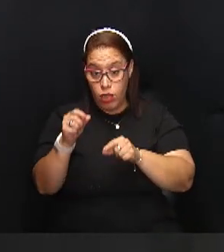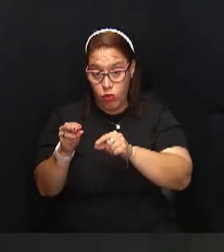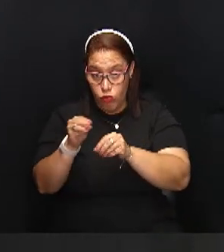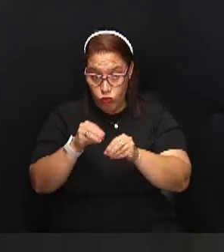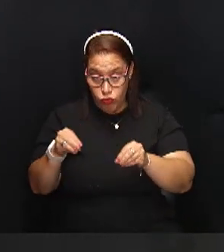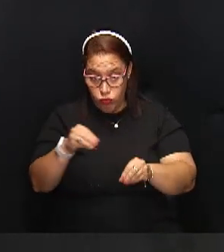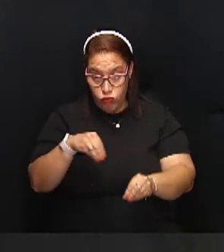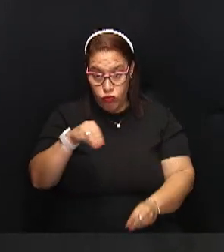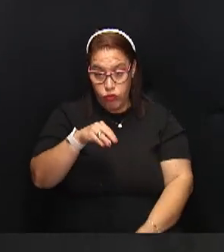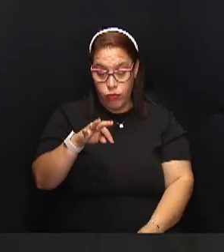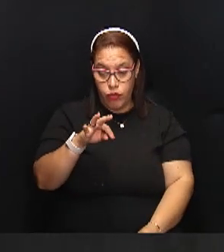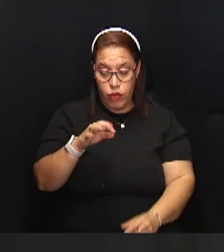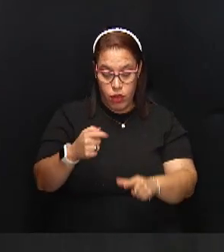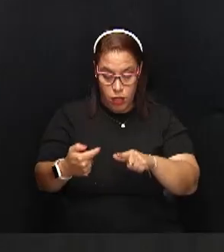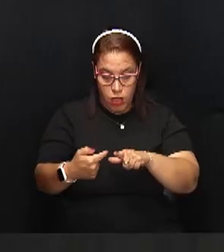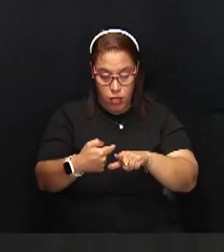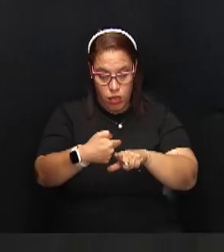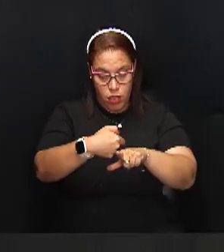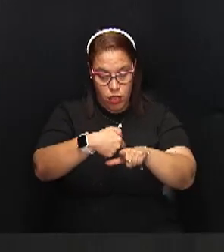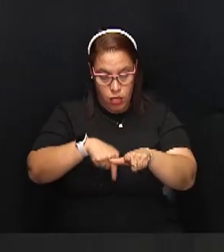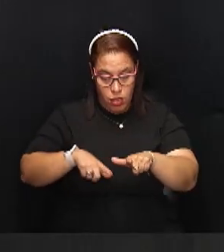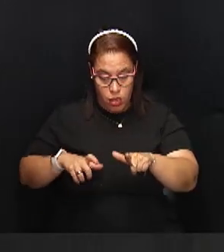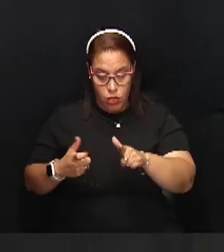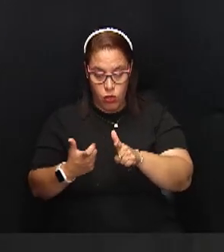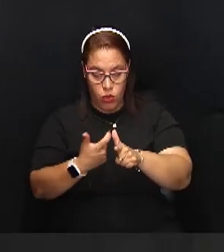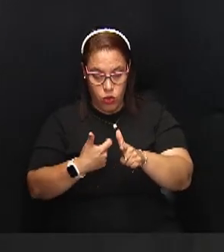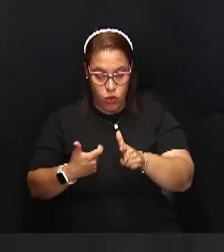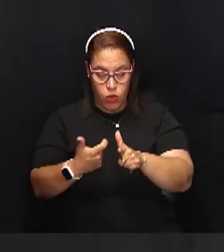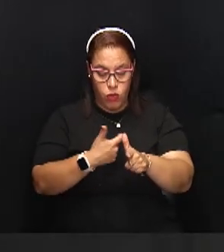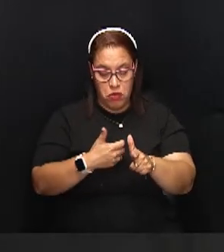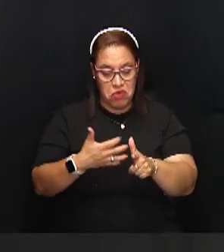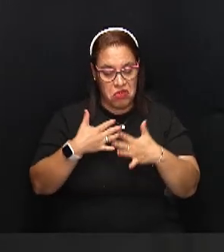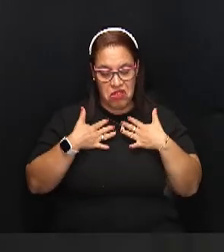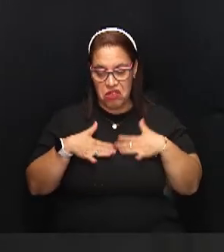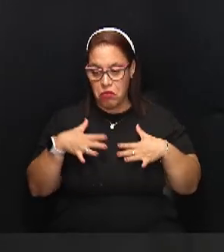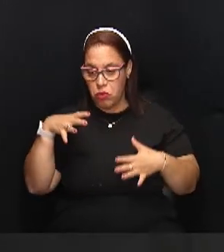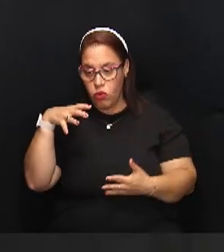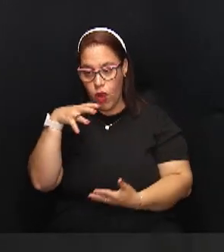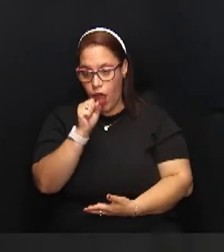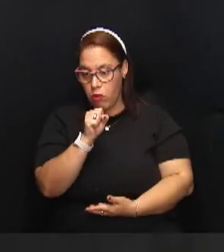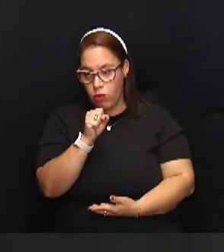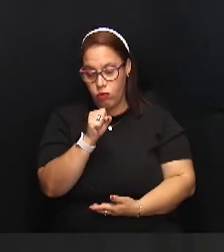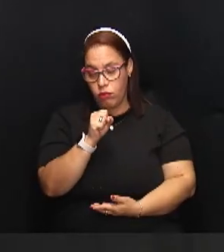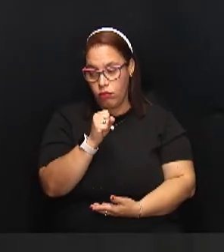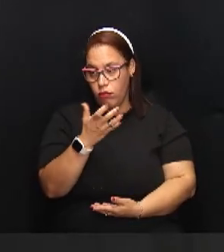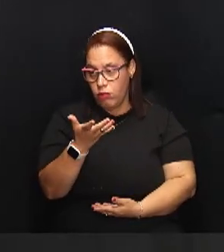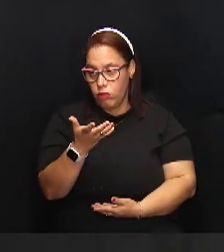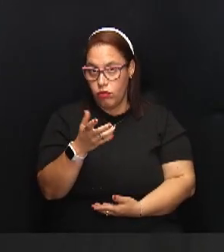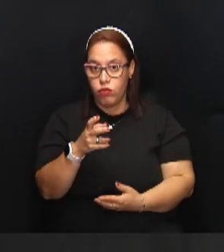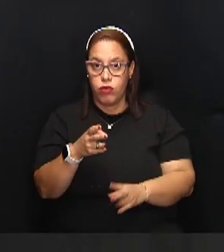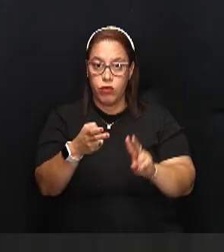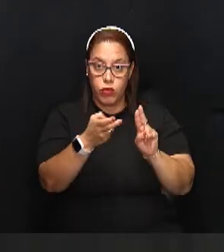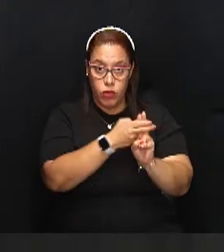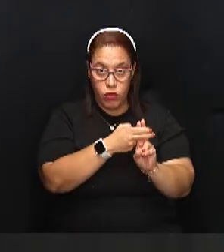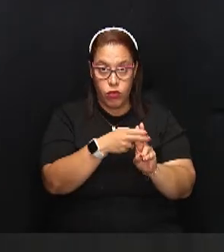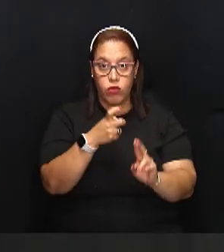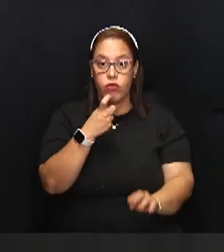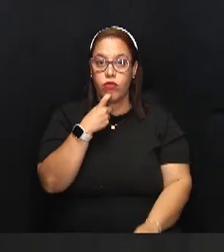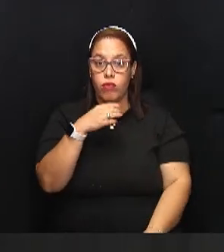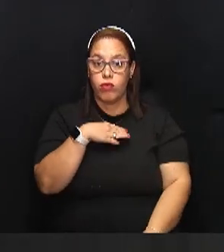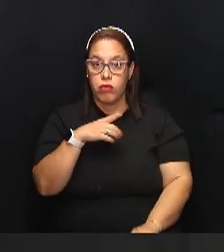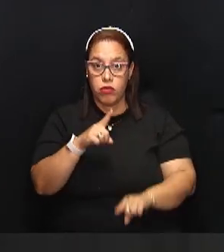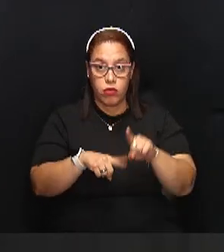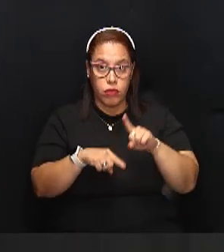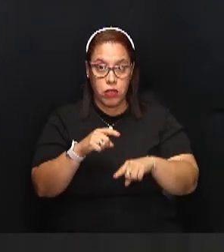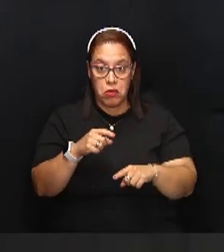É transuretral, faz toda a raspagem, é muito tranquilo, muito rápido. Então hoje nós temos no SUS Campinas um